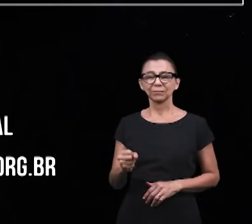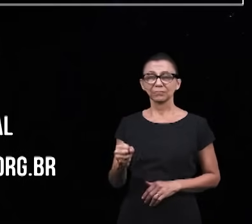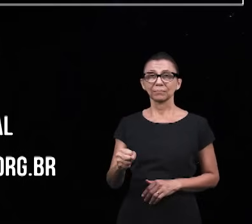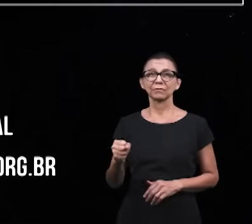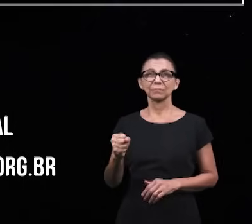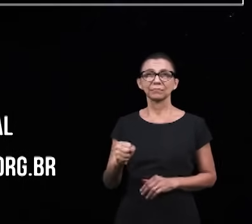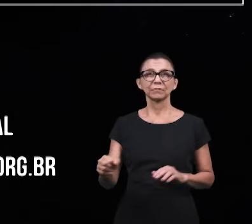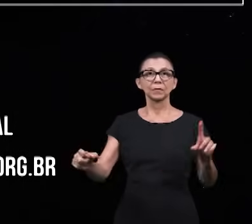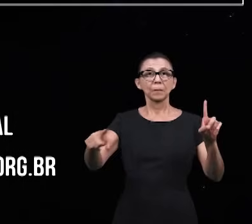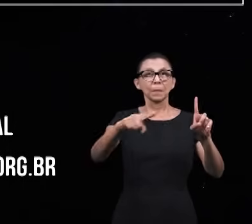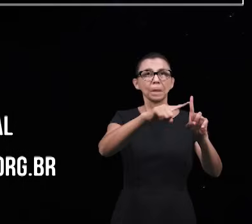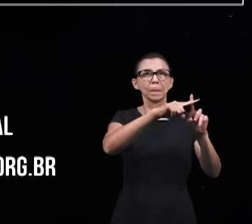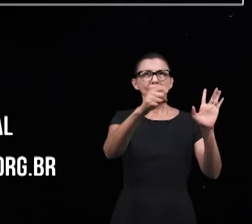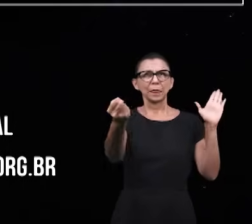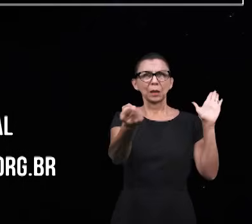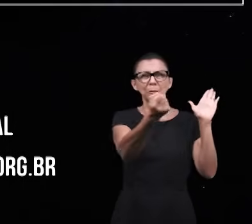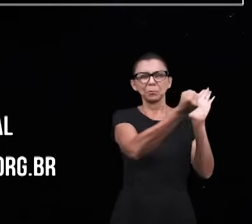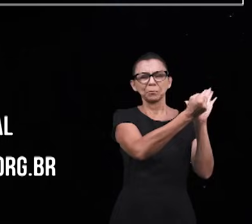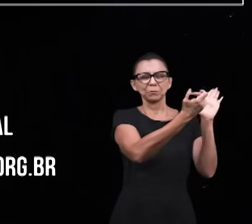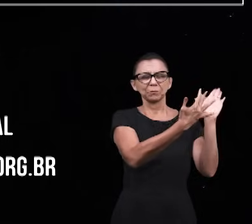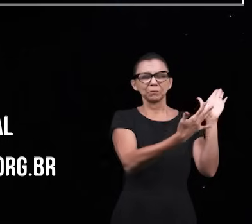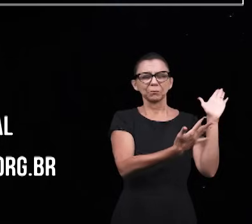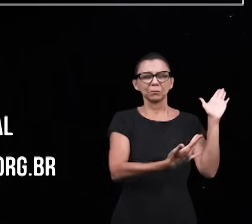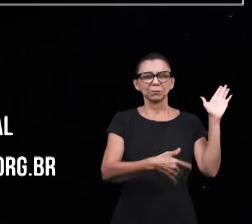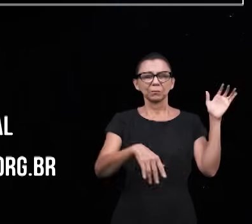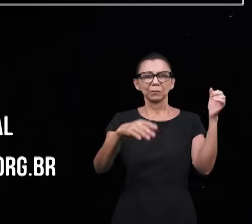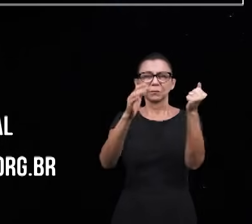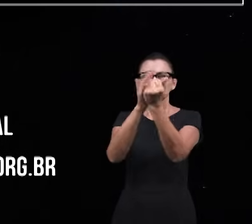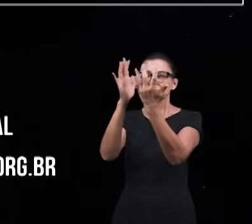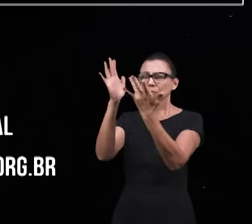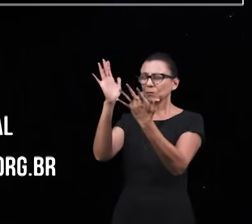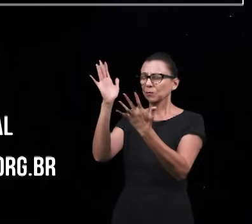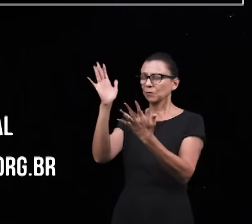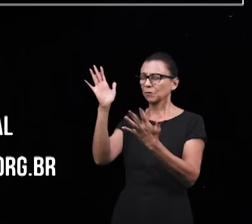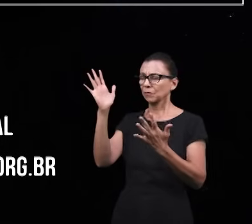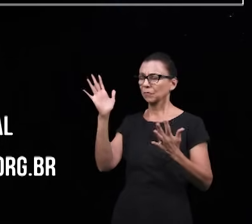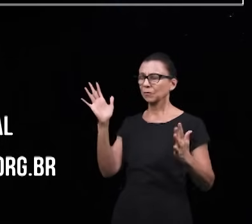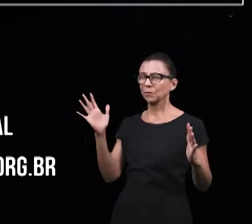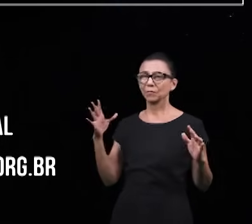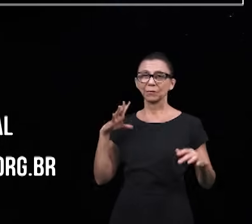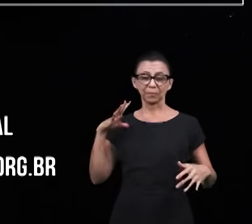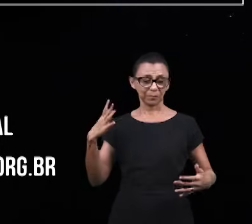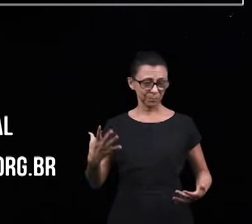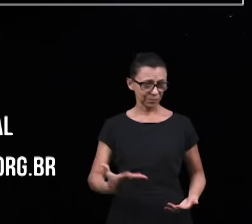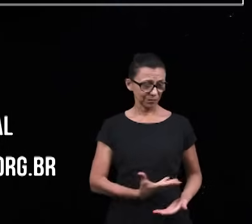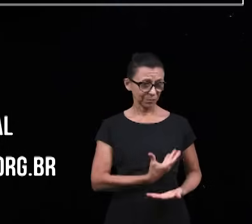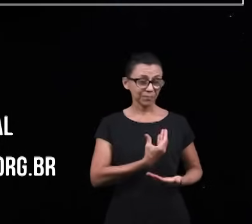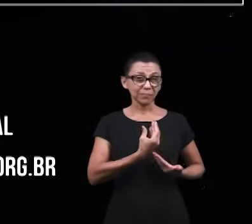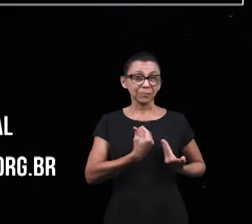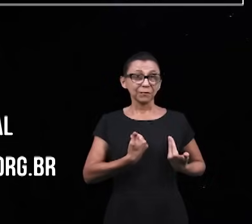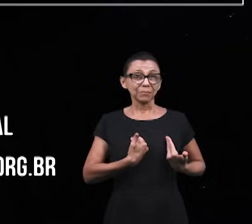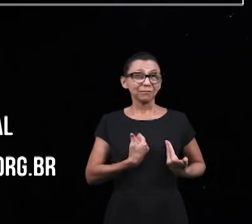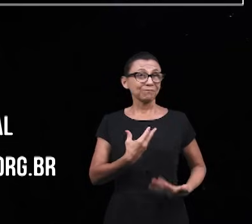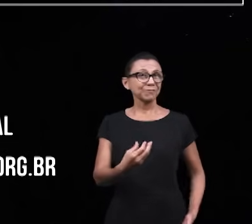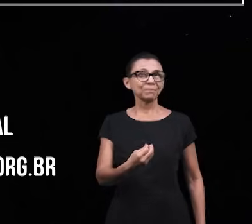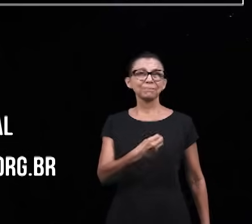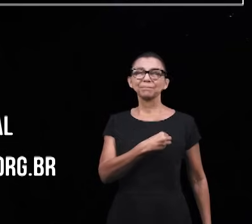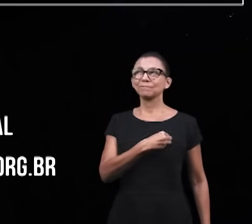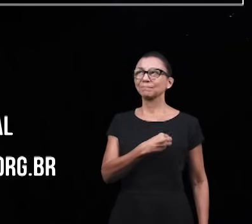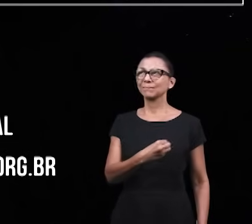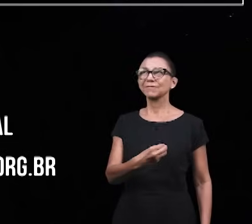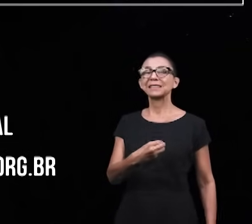cruz ferida me salvou, tão pecador. A